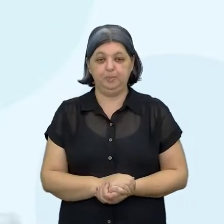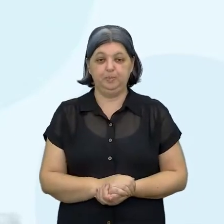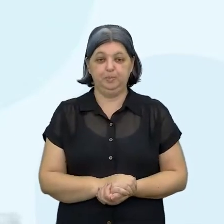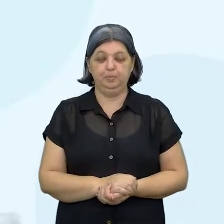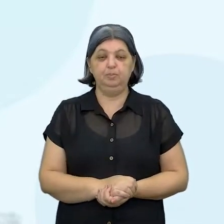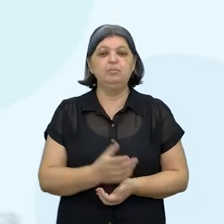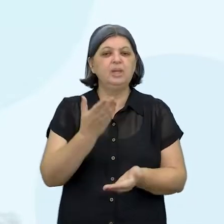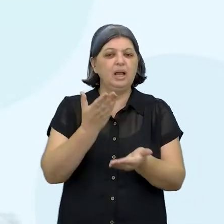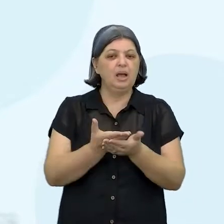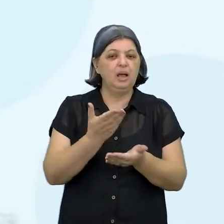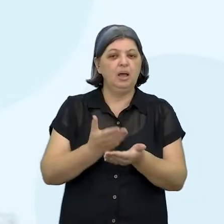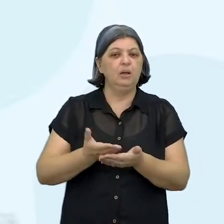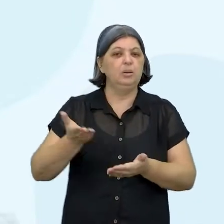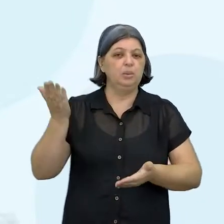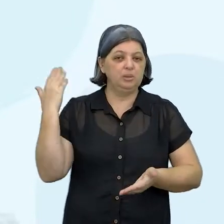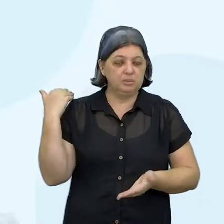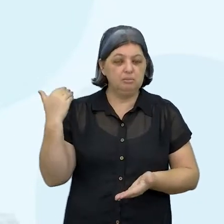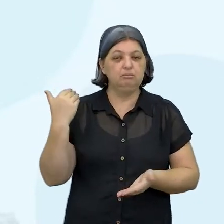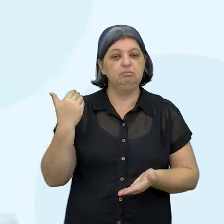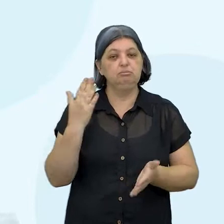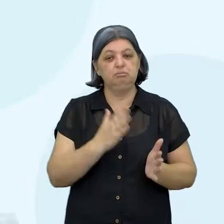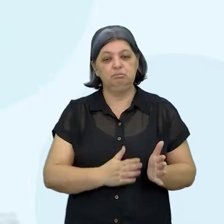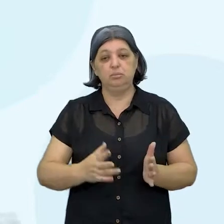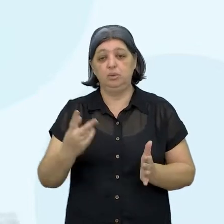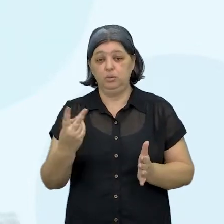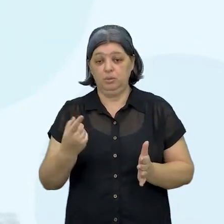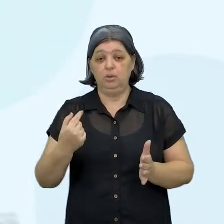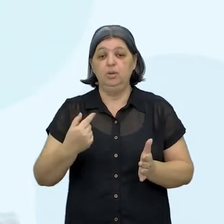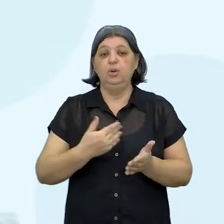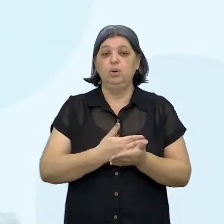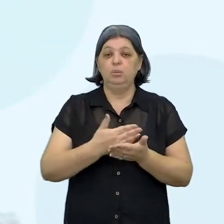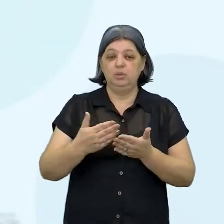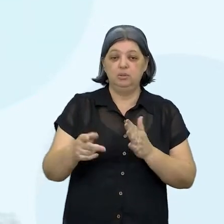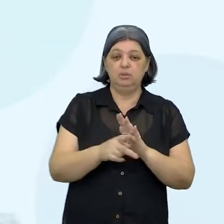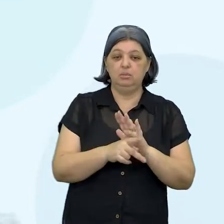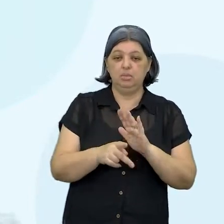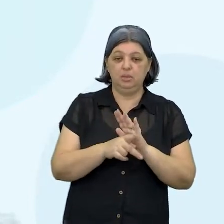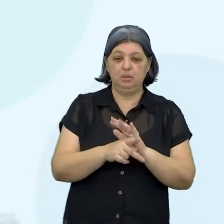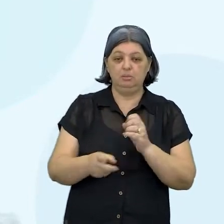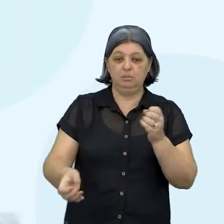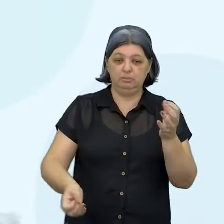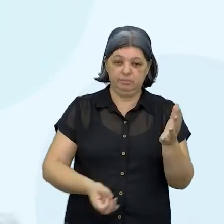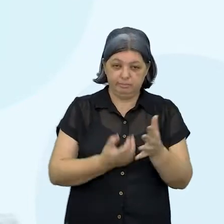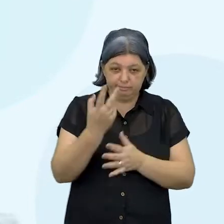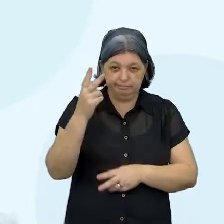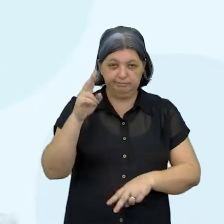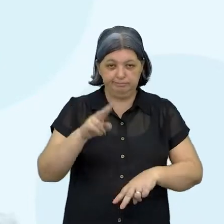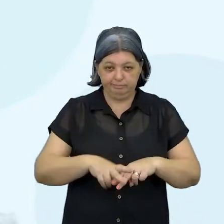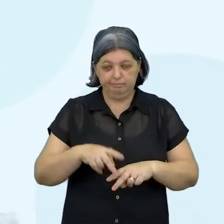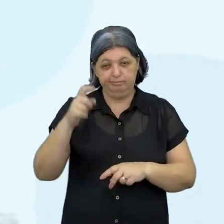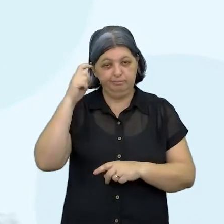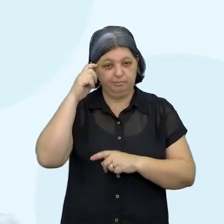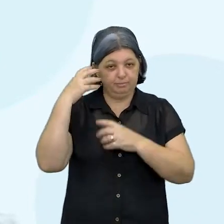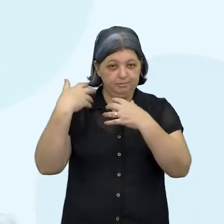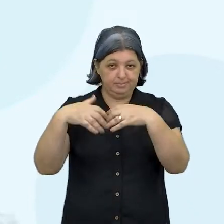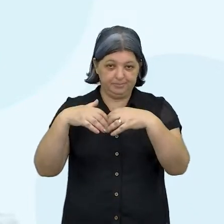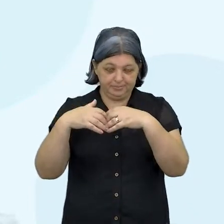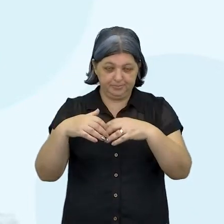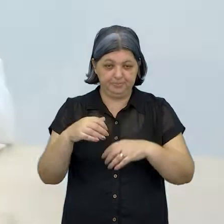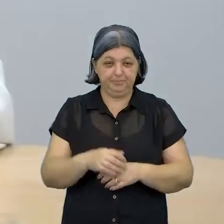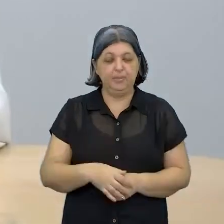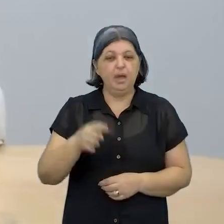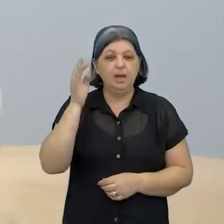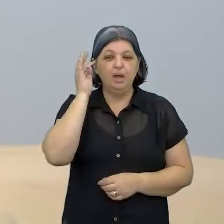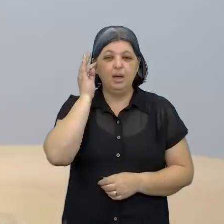foi a aula 2, começou a falar do nascimento da prisão, dentro, né, da teoria, da perspectiva de um